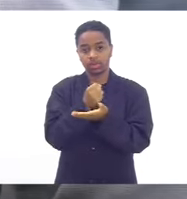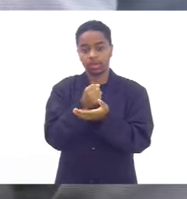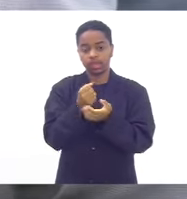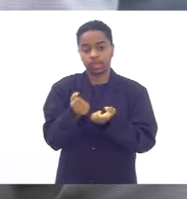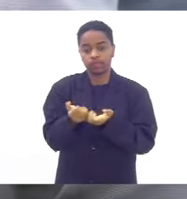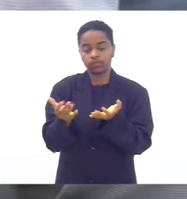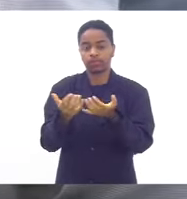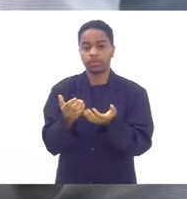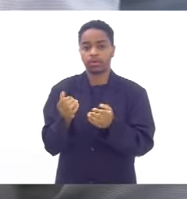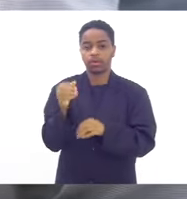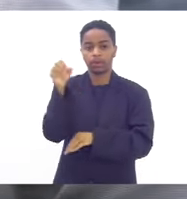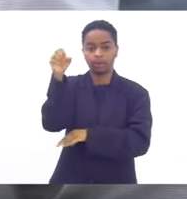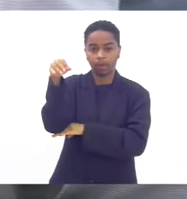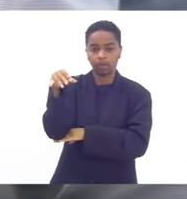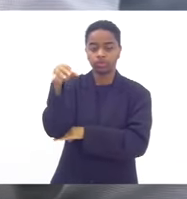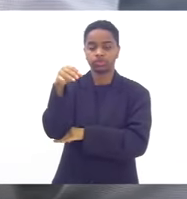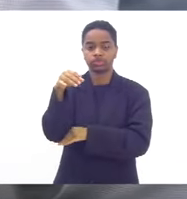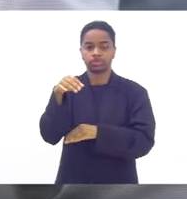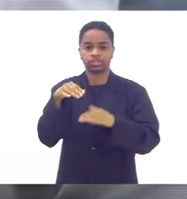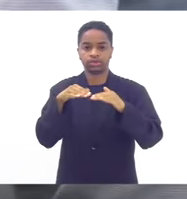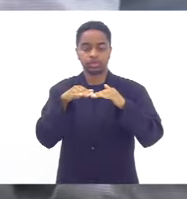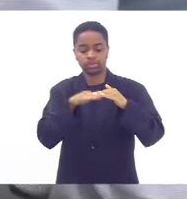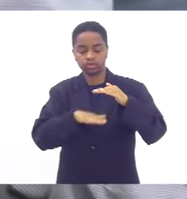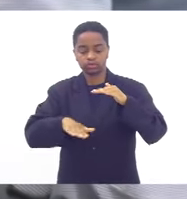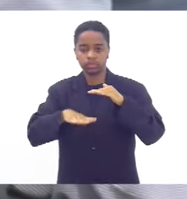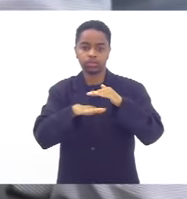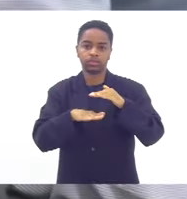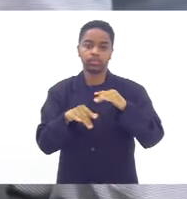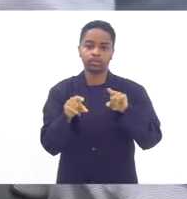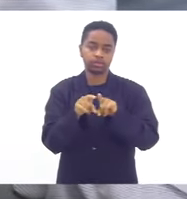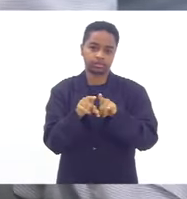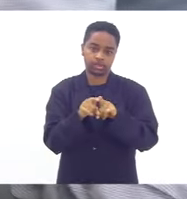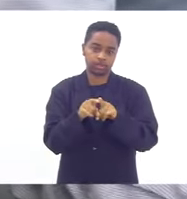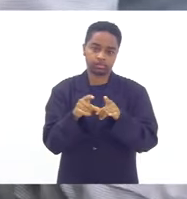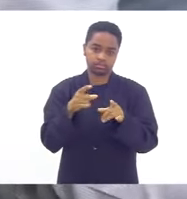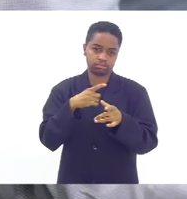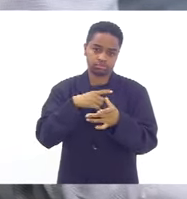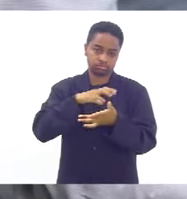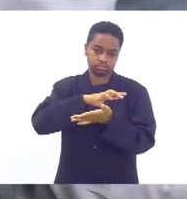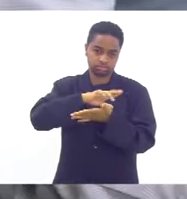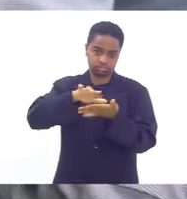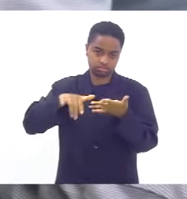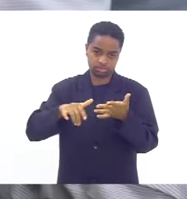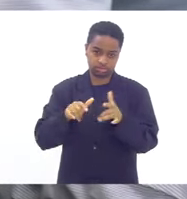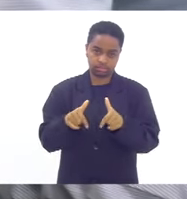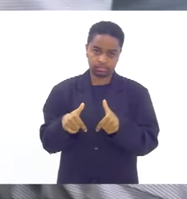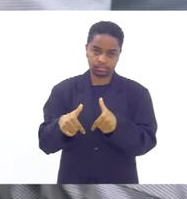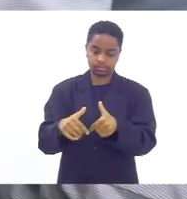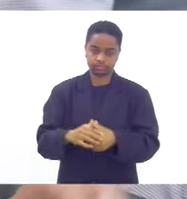redes, subterrâneo, enfim, tudo nessa linha.